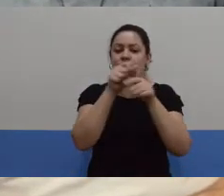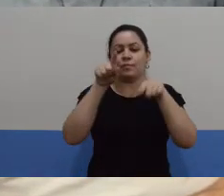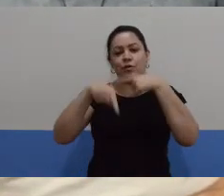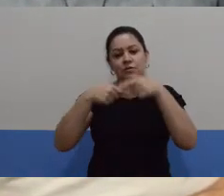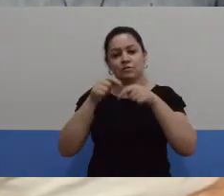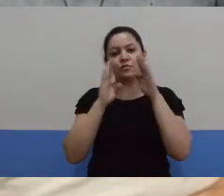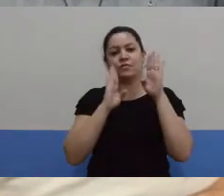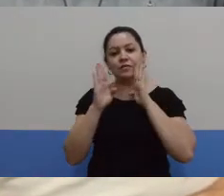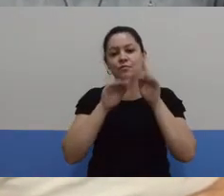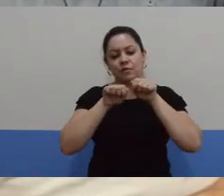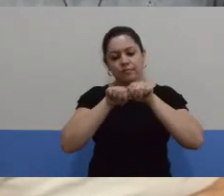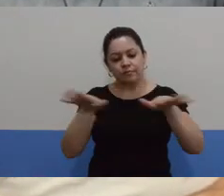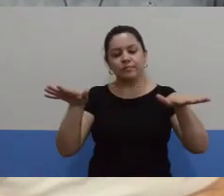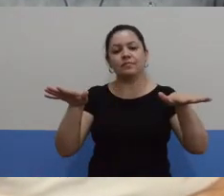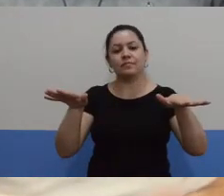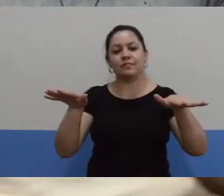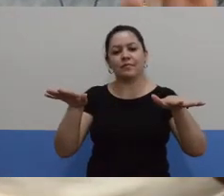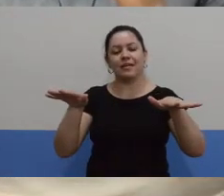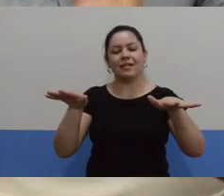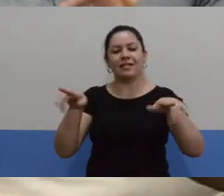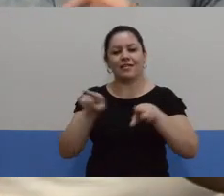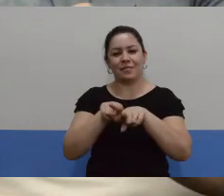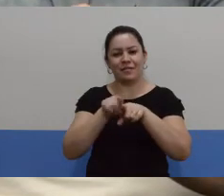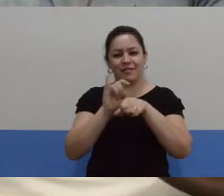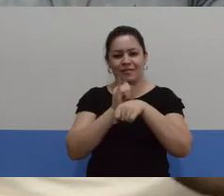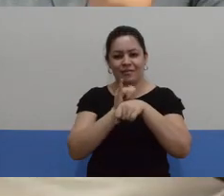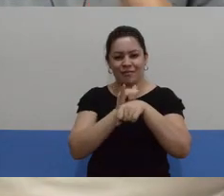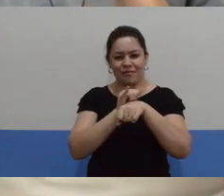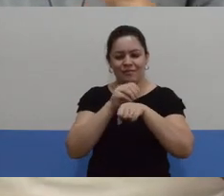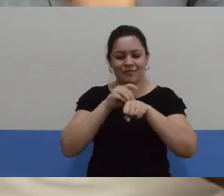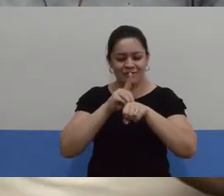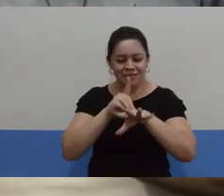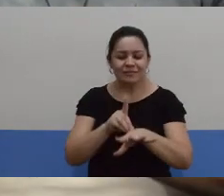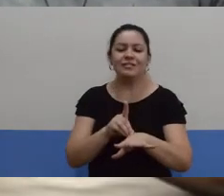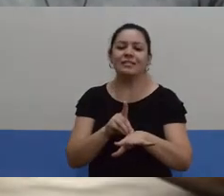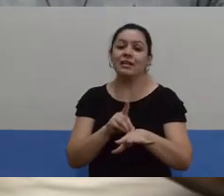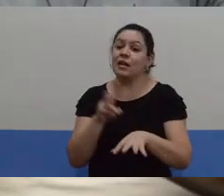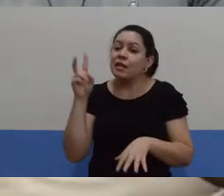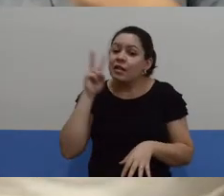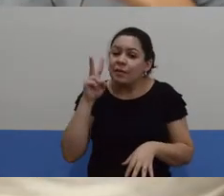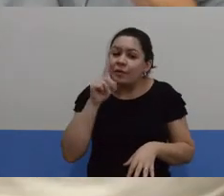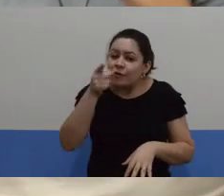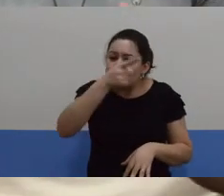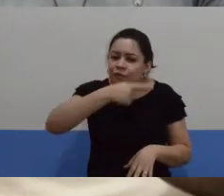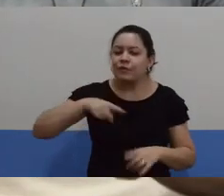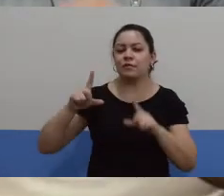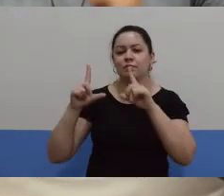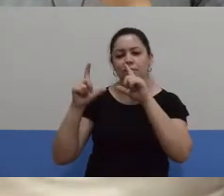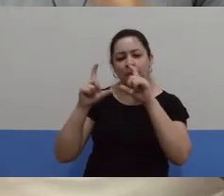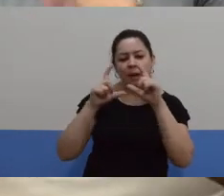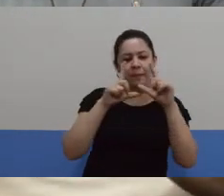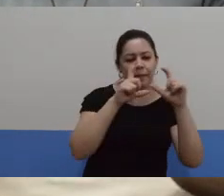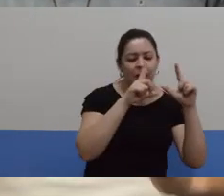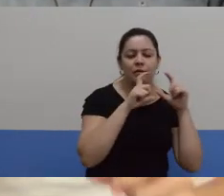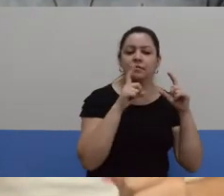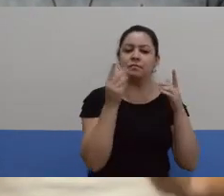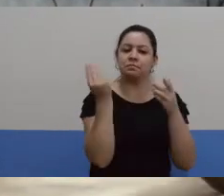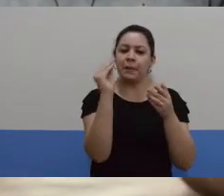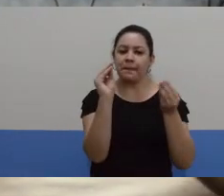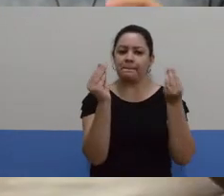no canal da nossa diocese. E lembrando mais uma vez, tudo que vocês tirarem foto, forem registrando, coloca